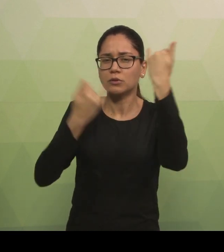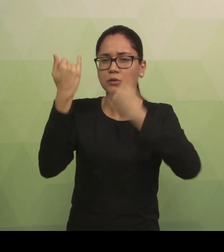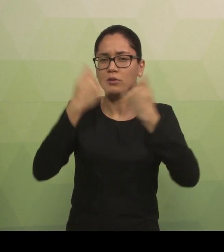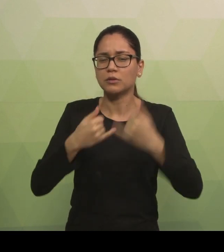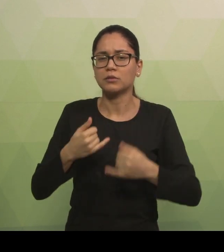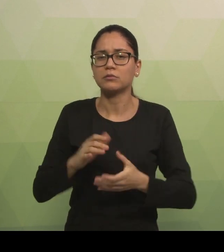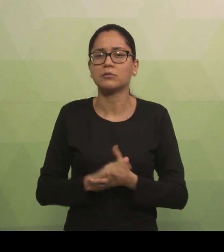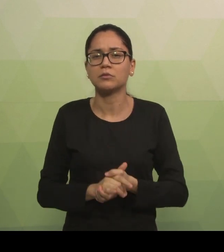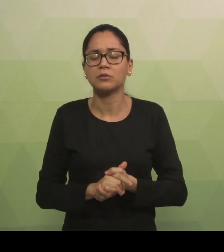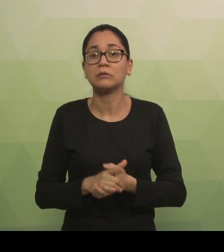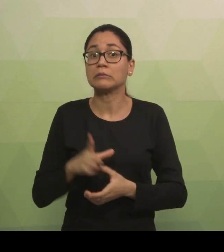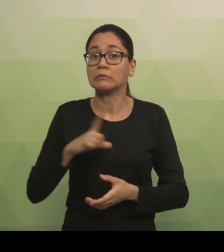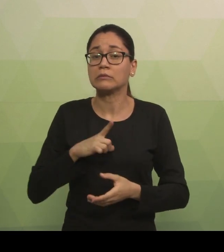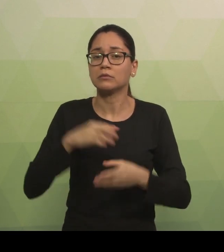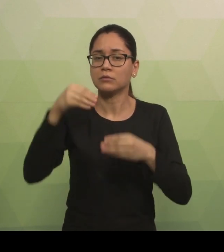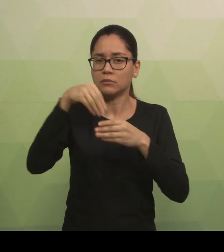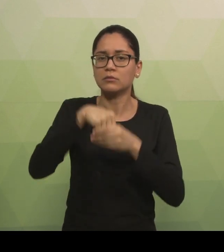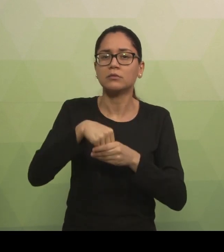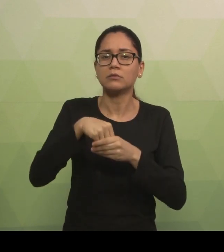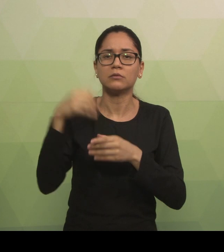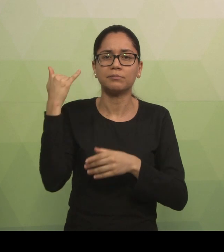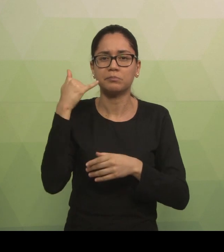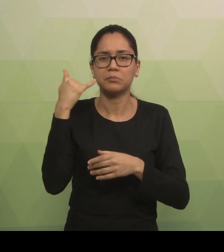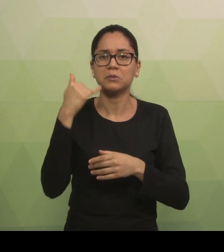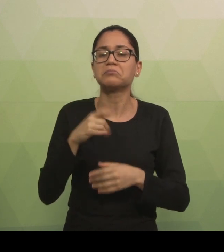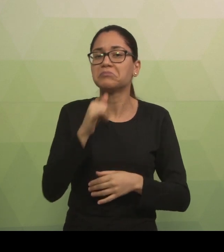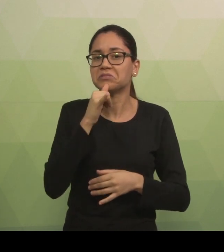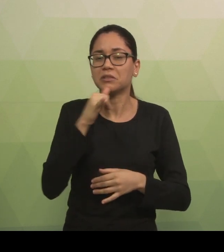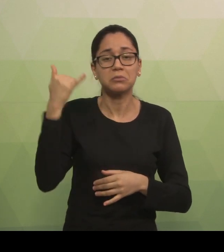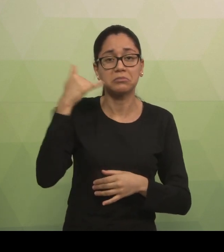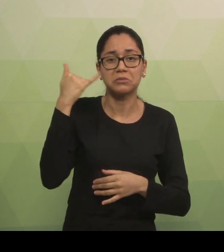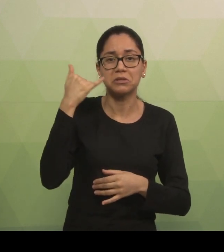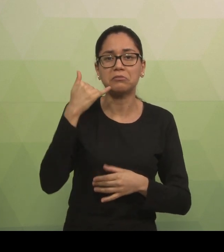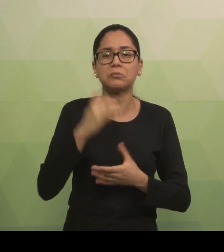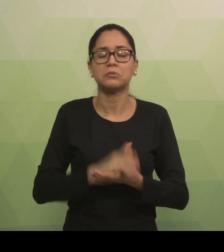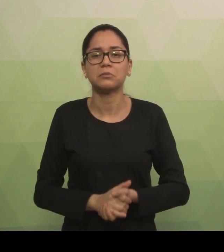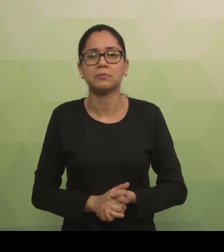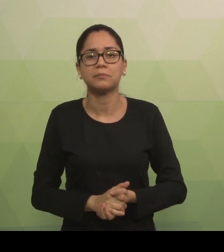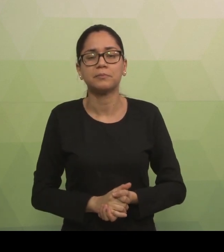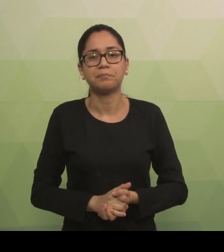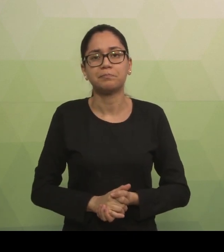clique. Hoje, quem tem um celular já está conectado à internet.